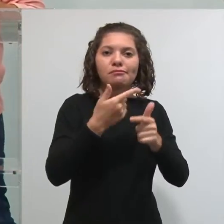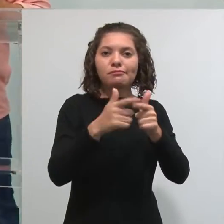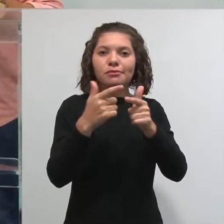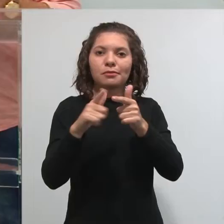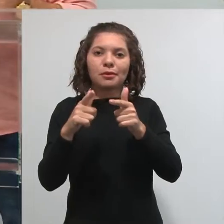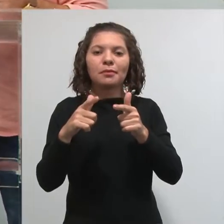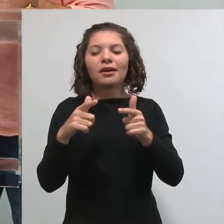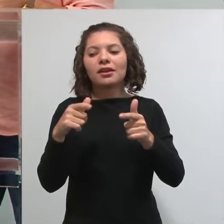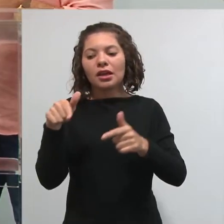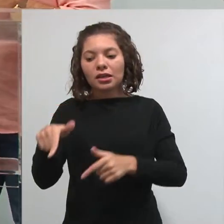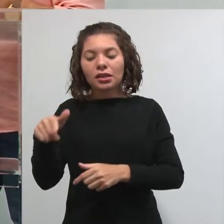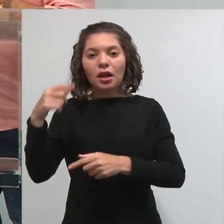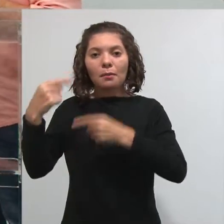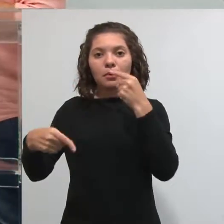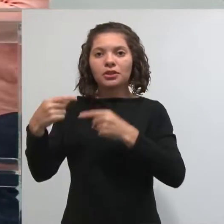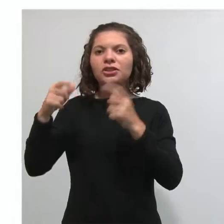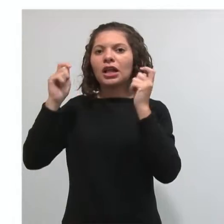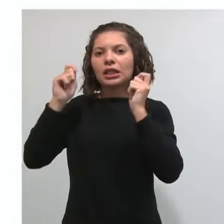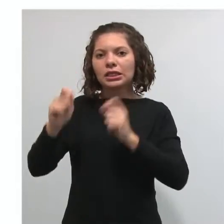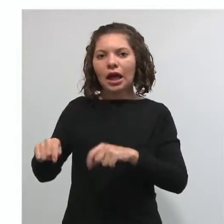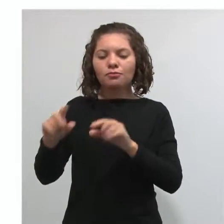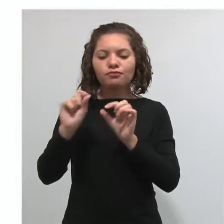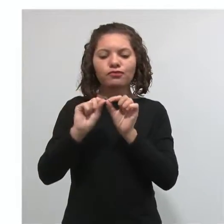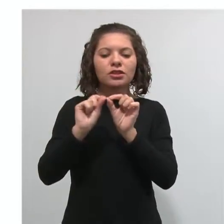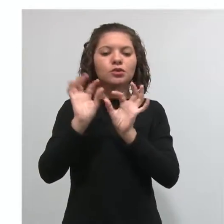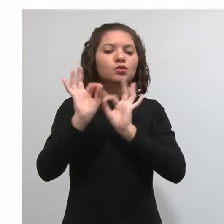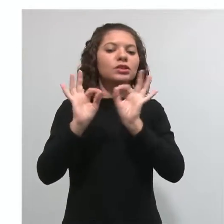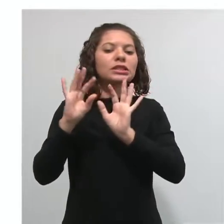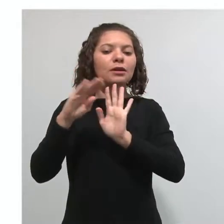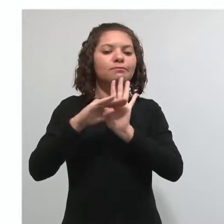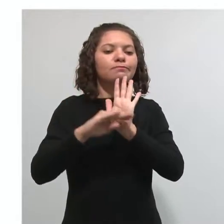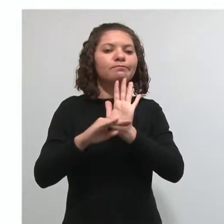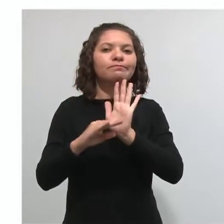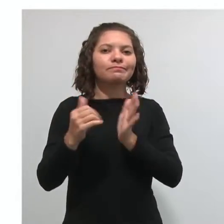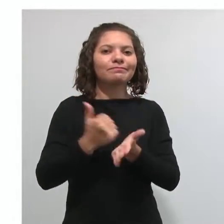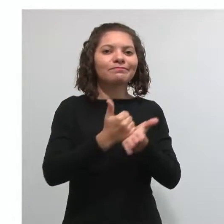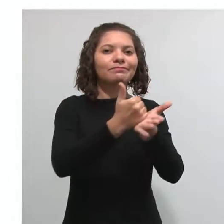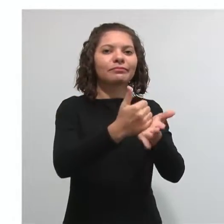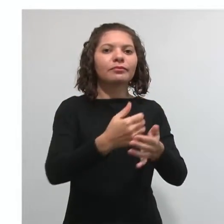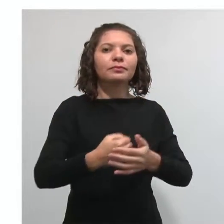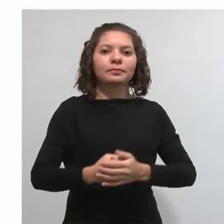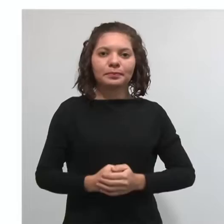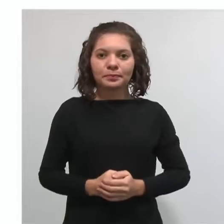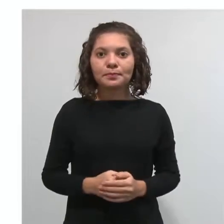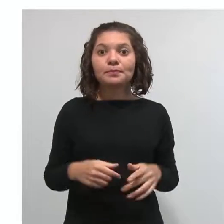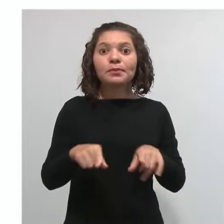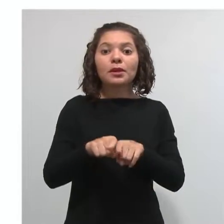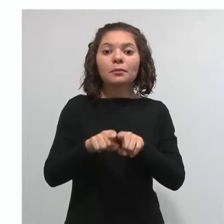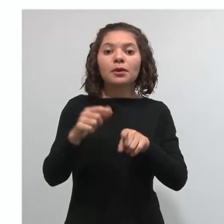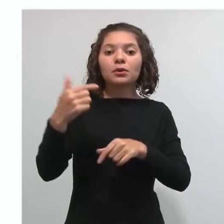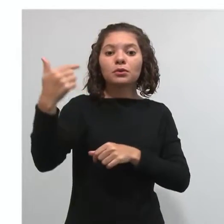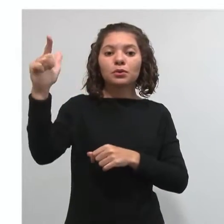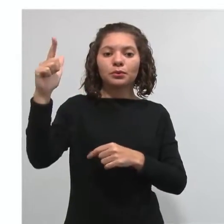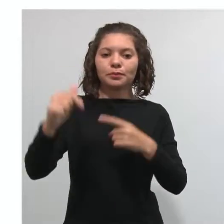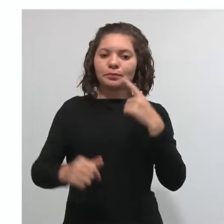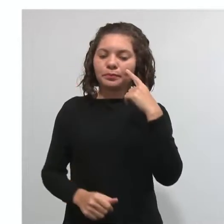uma oportunidade para concepção de políticas. Uma outra abordagem é das arenas sociais, né,